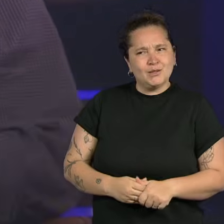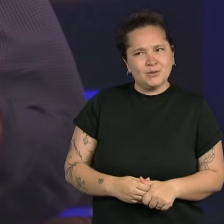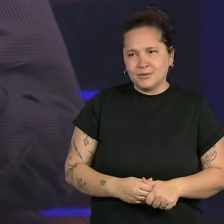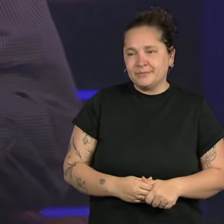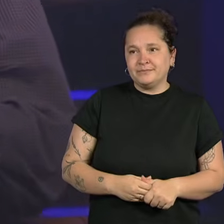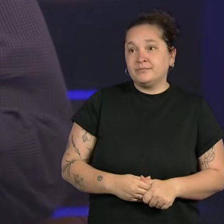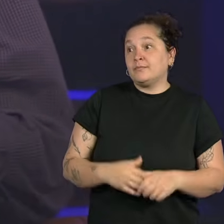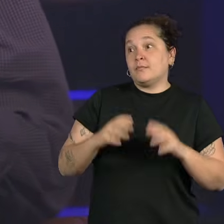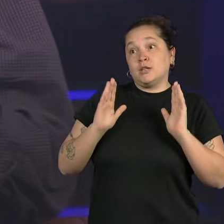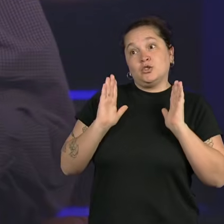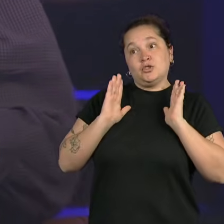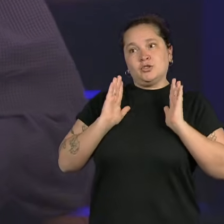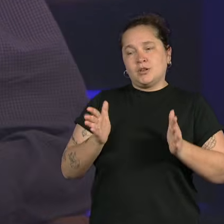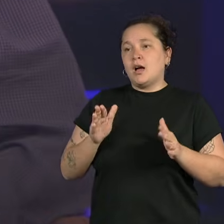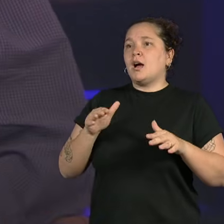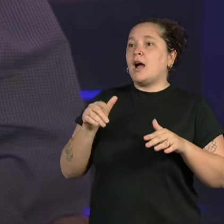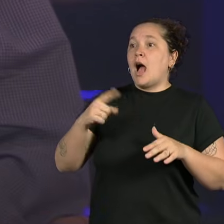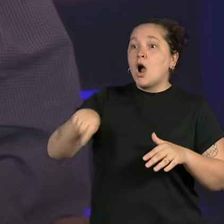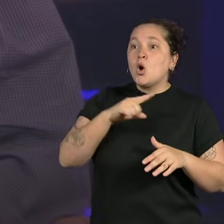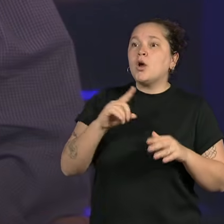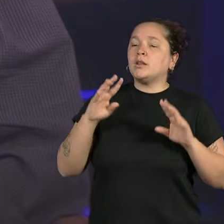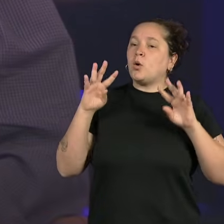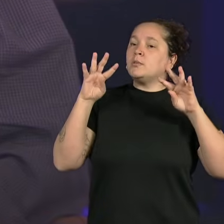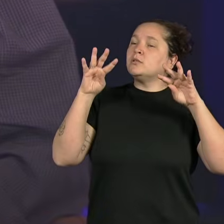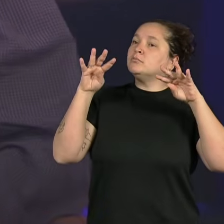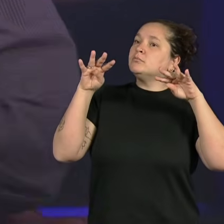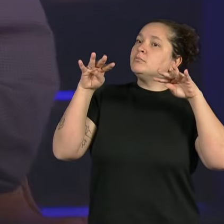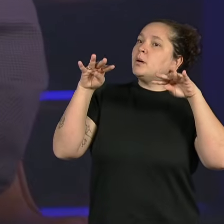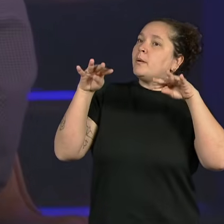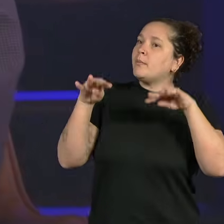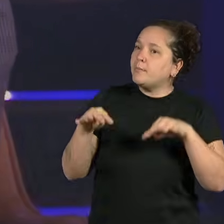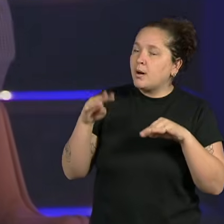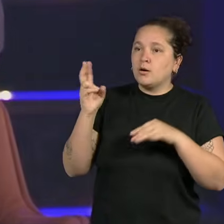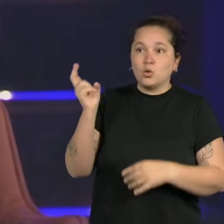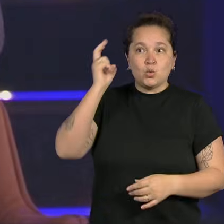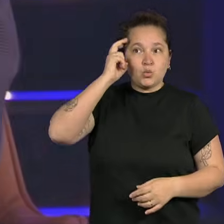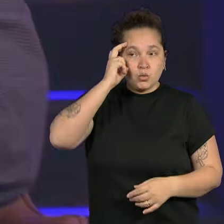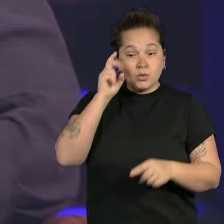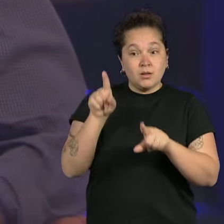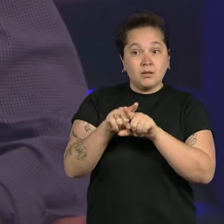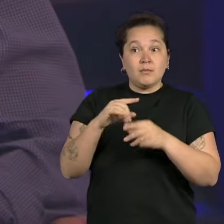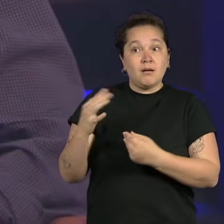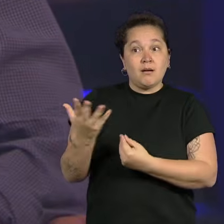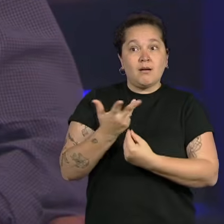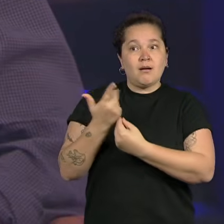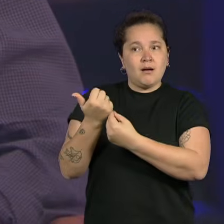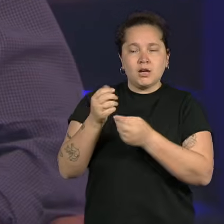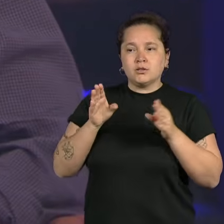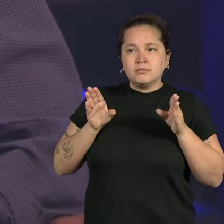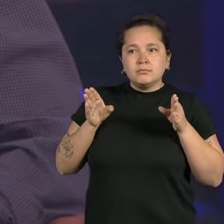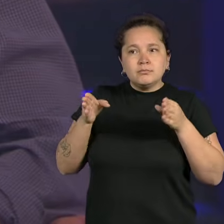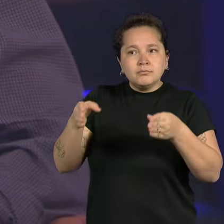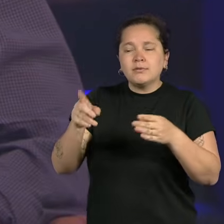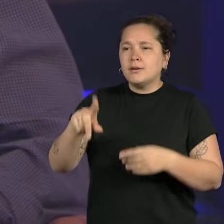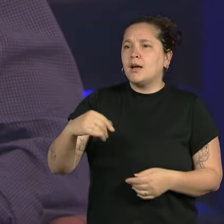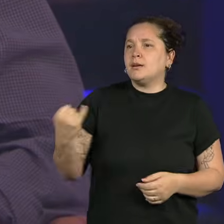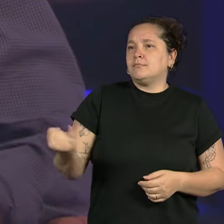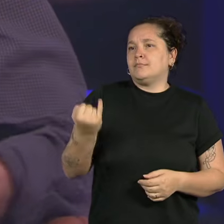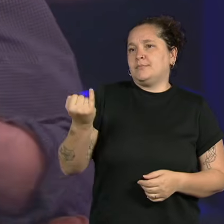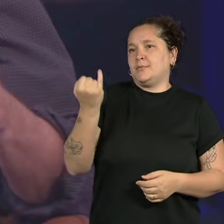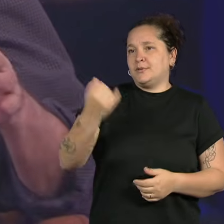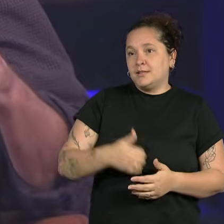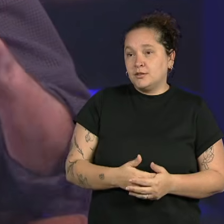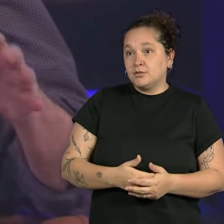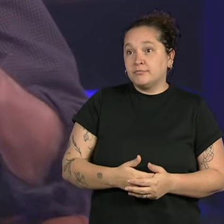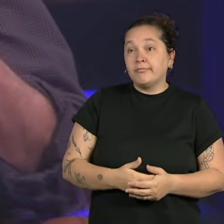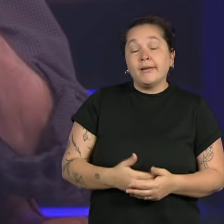está conseguindo chamar atenção para isso, para a cultura e para a arte especificamente, que eu acho que é muito importante. E eu acho que